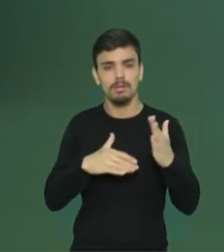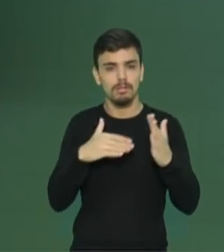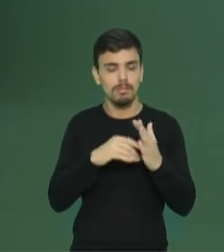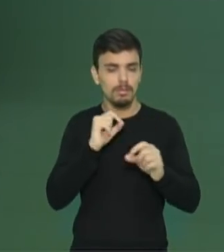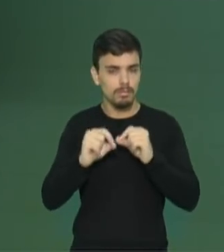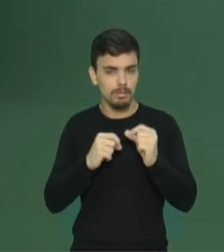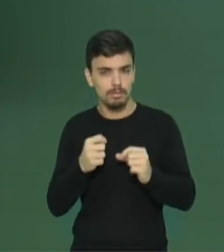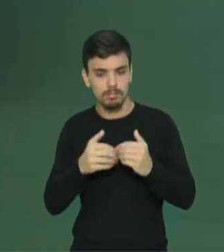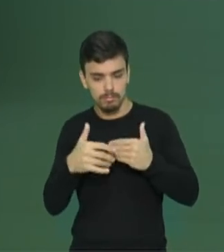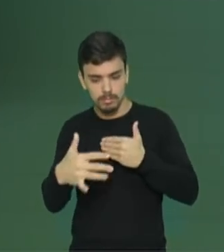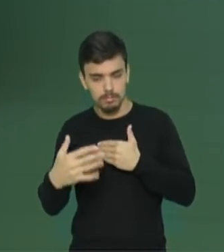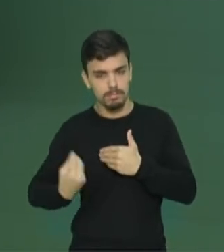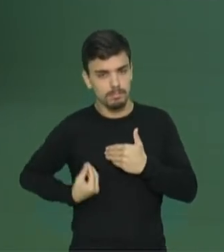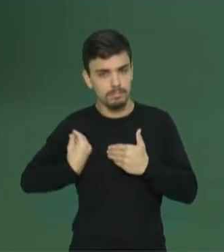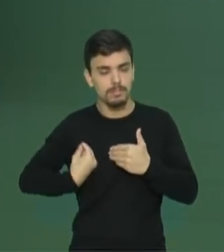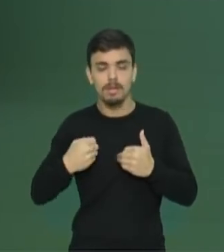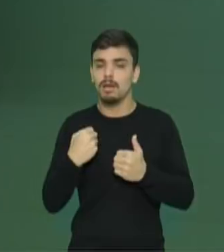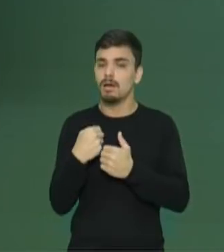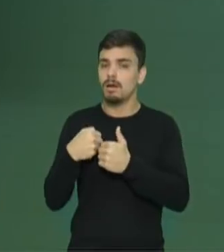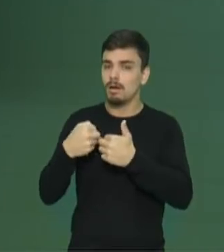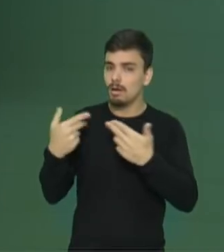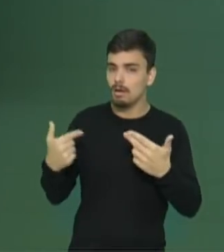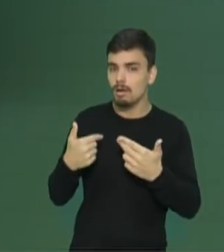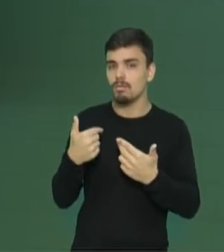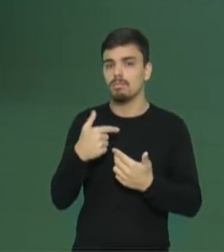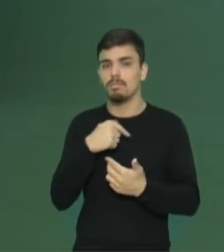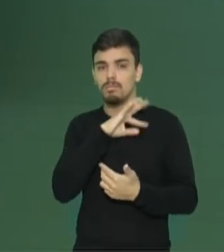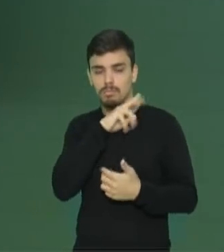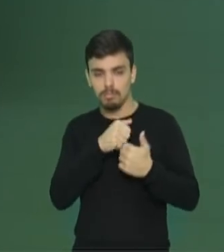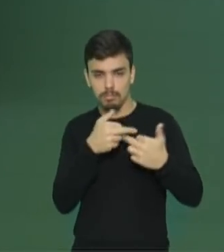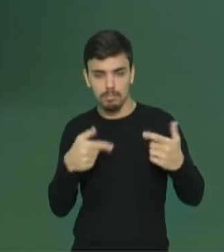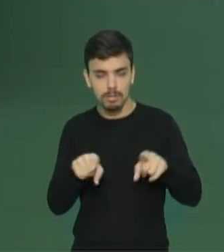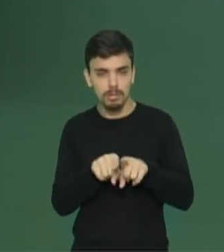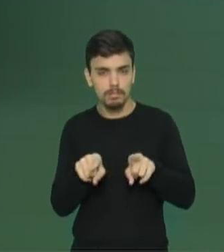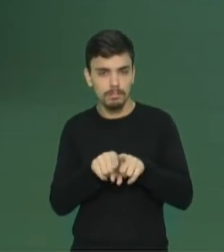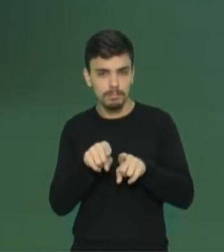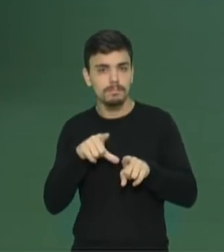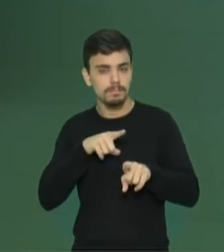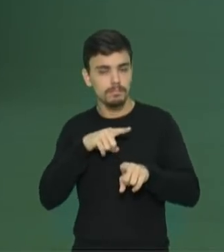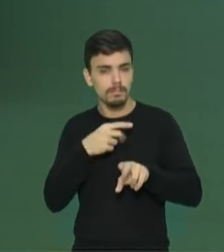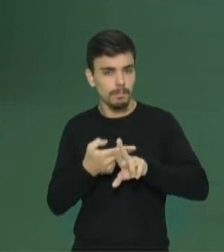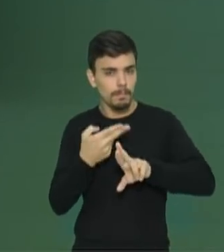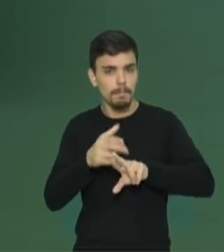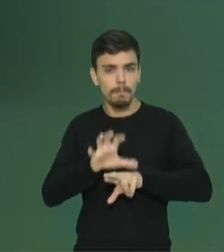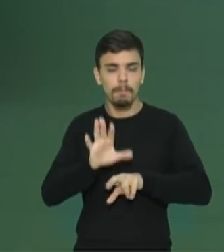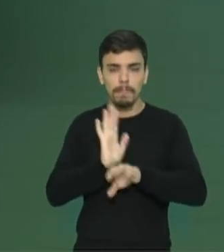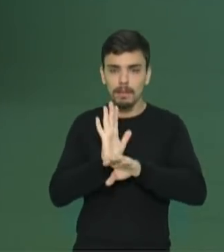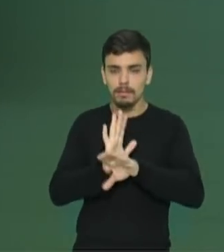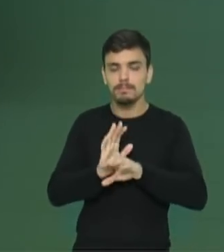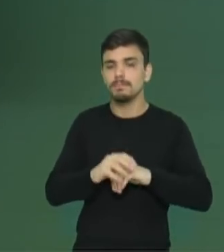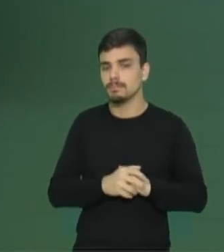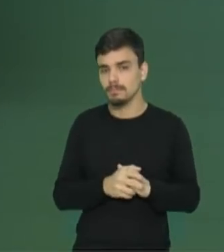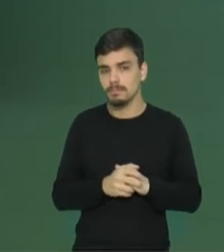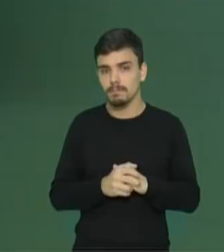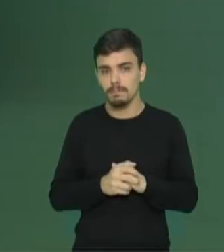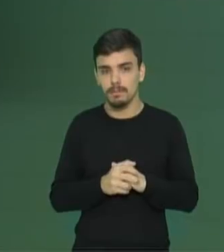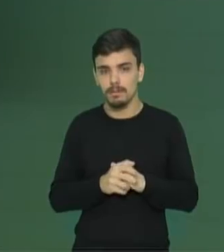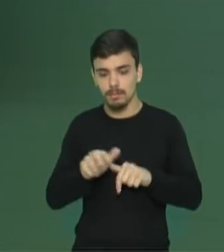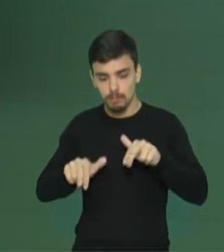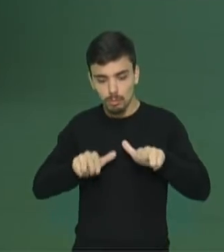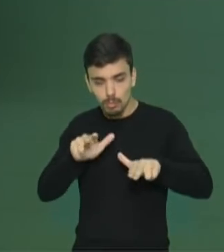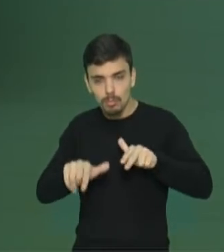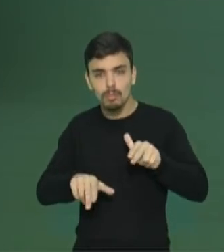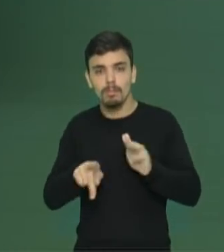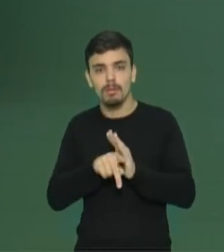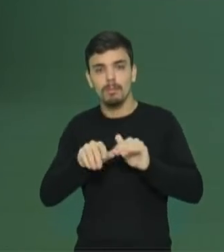da vida. Alguns animais têm um número de mudas ilimitados e, inclusive, usam isso como defesa. O crio, um artrópode